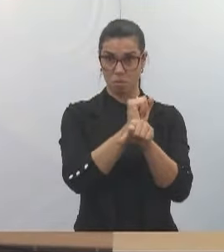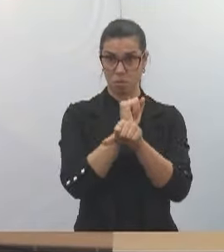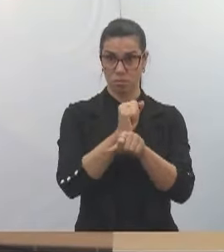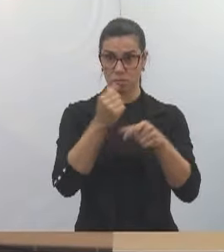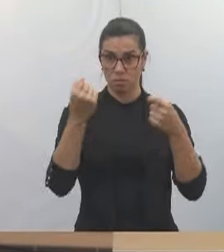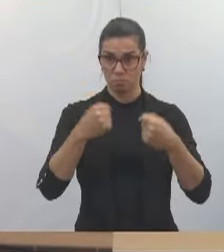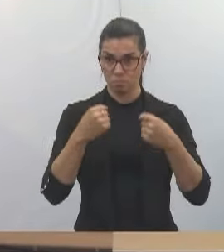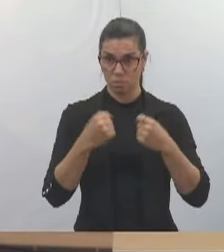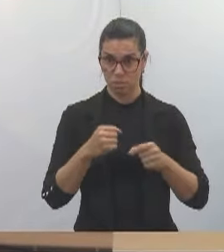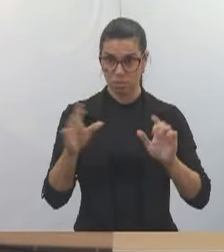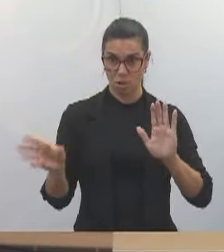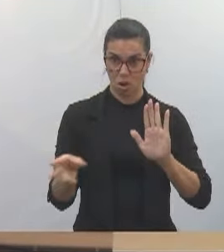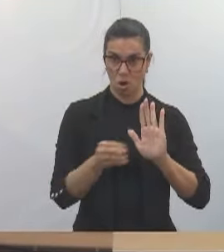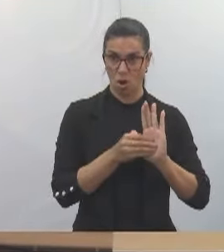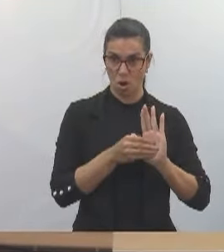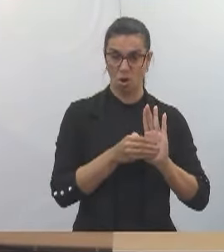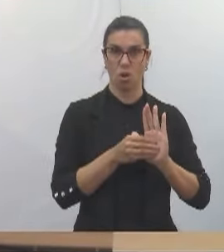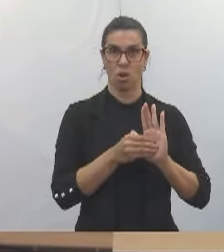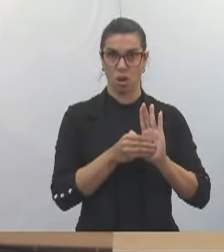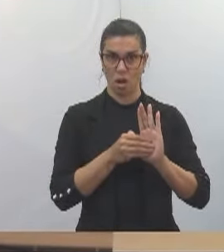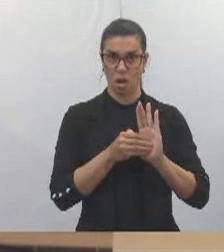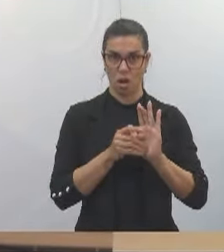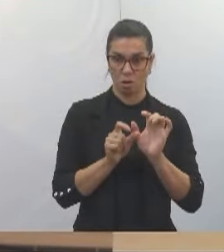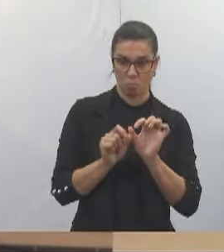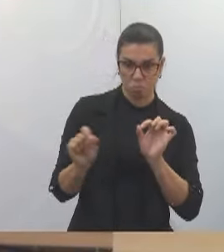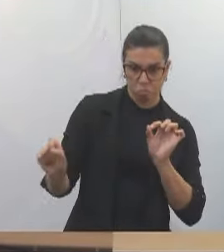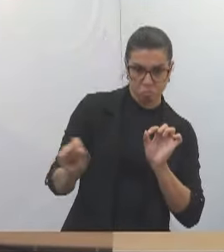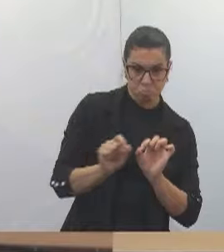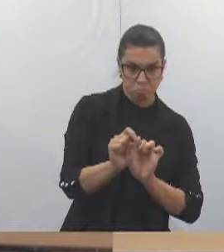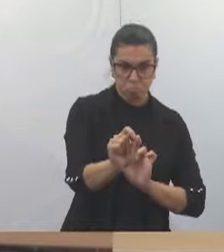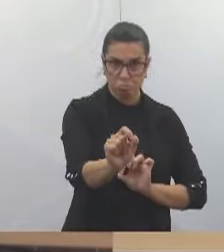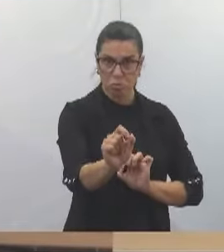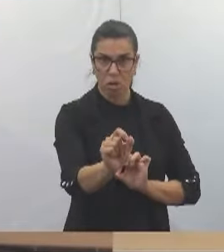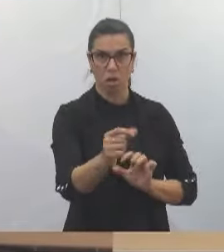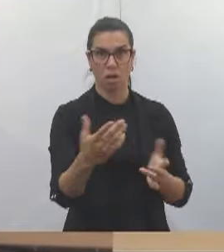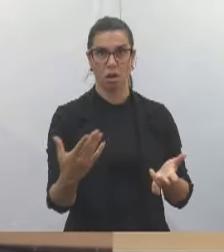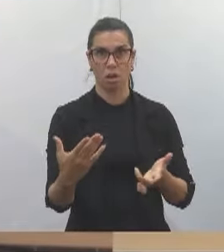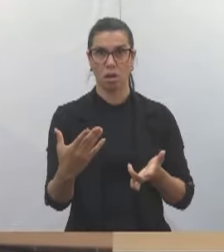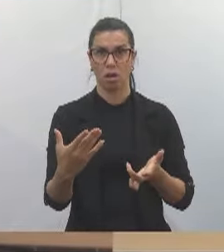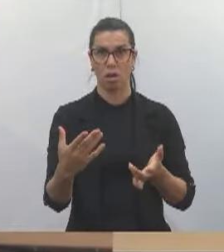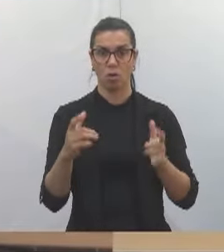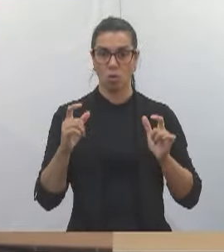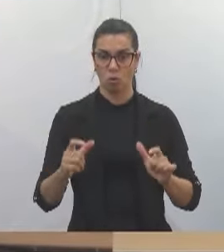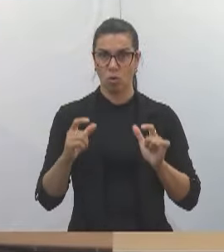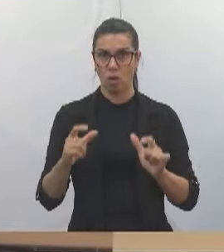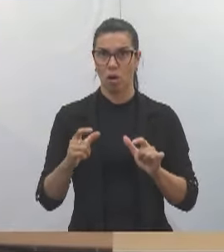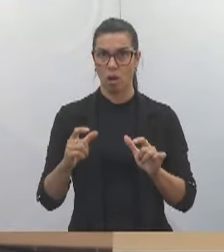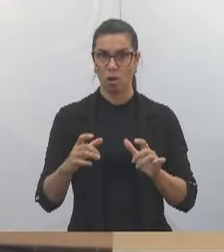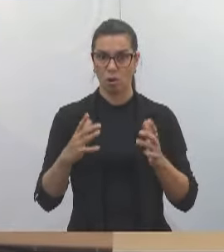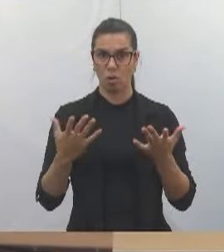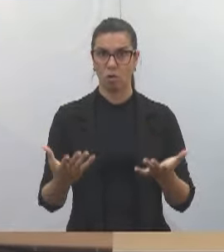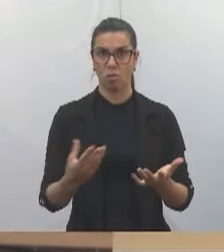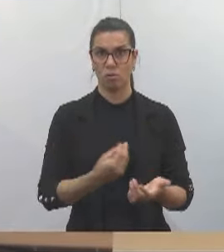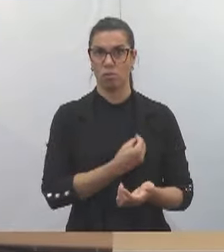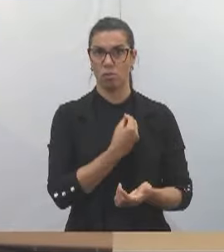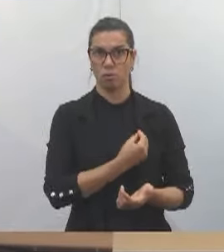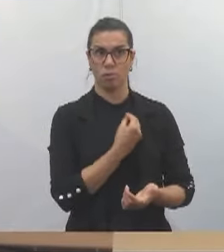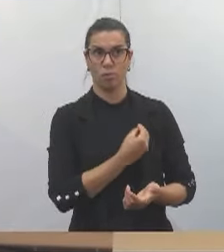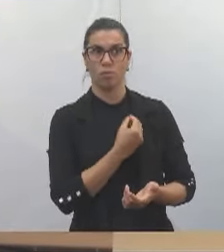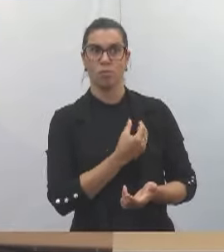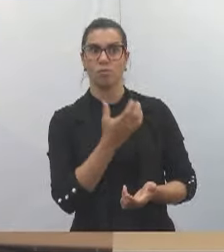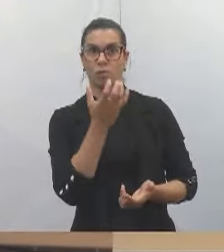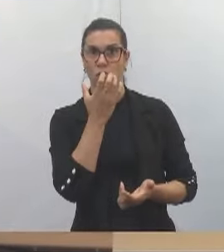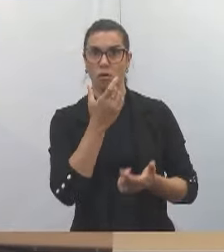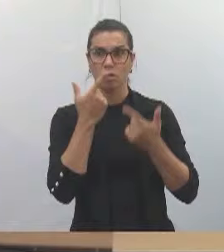o tamanho dessa sacada? É isso mesmo, senhor prefeito? É digno para um